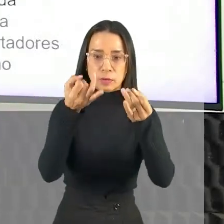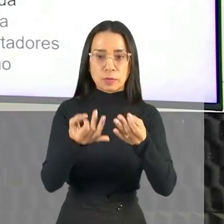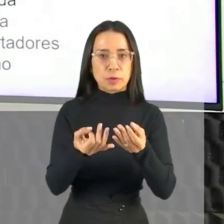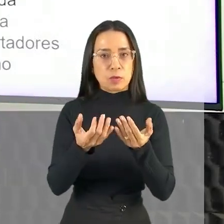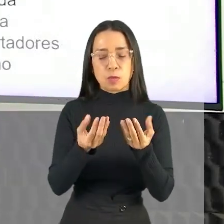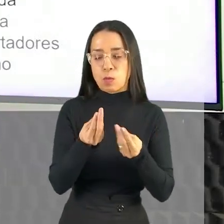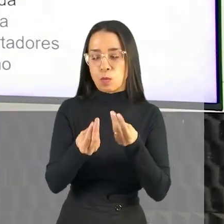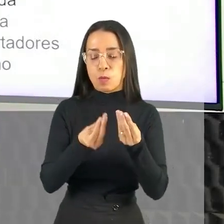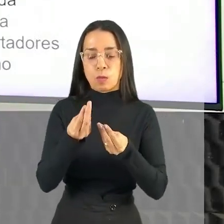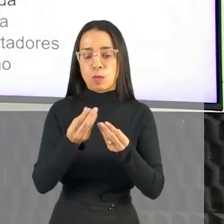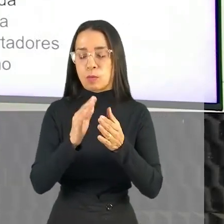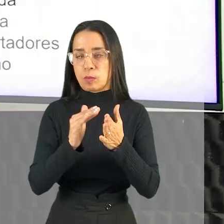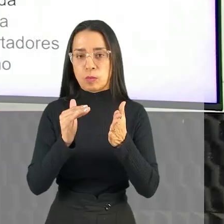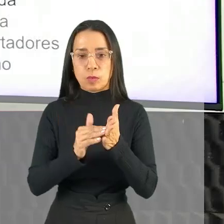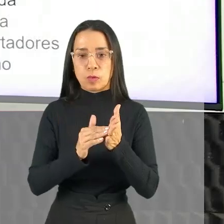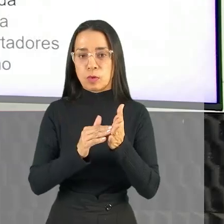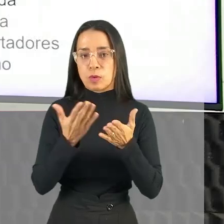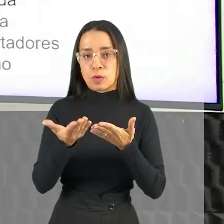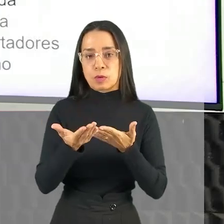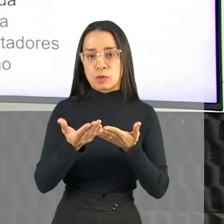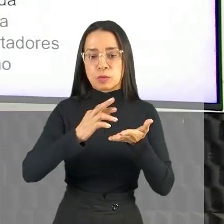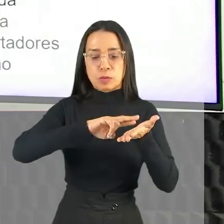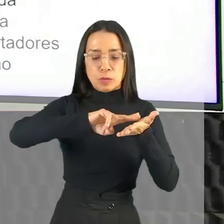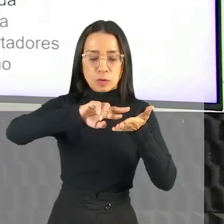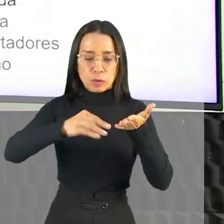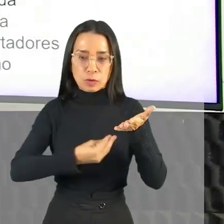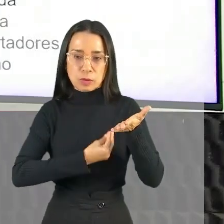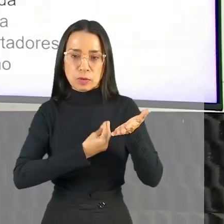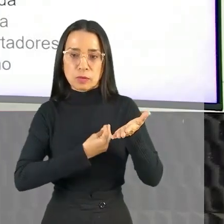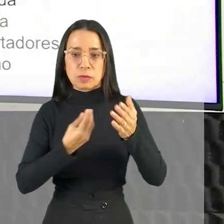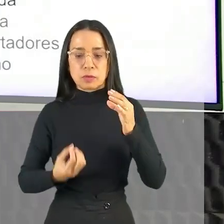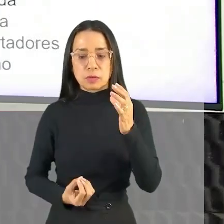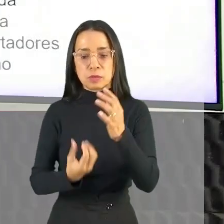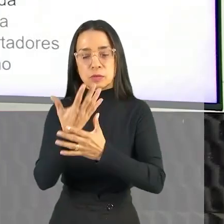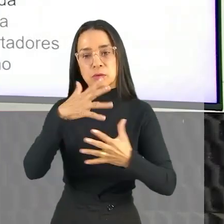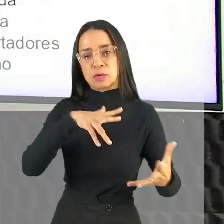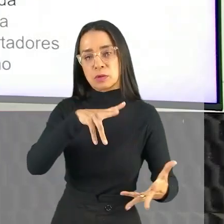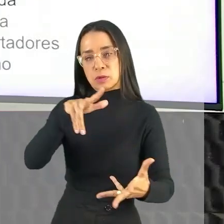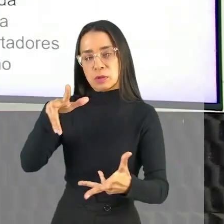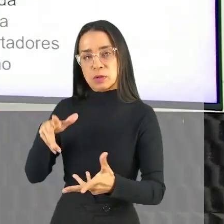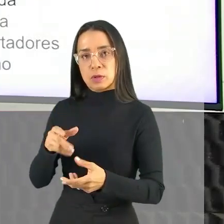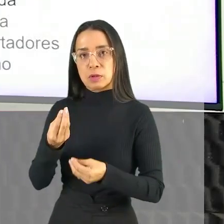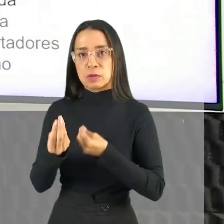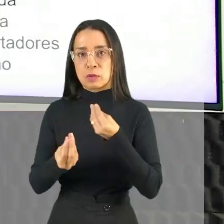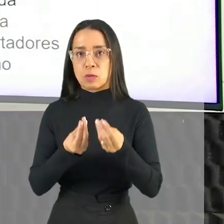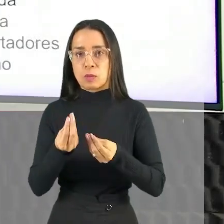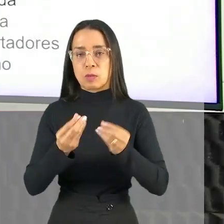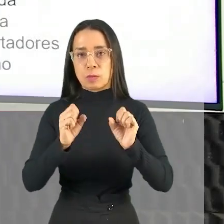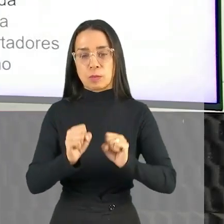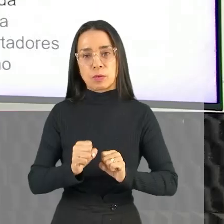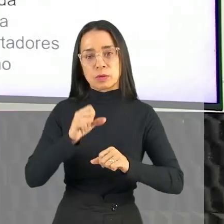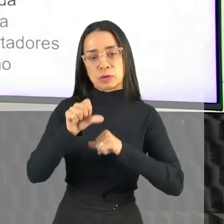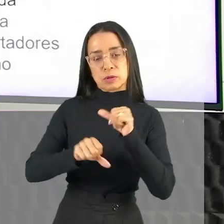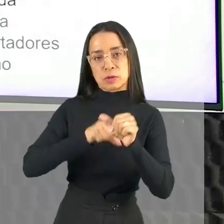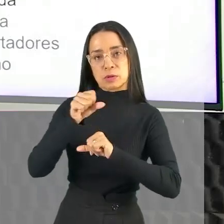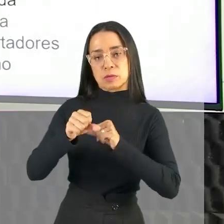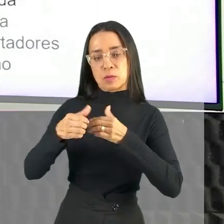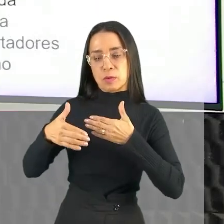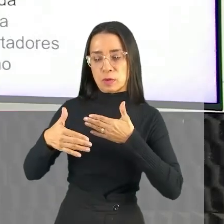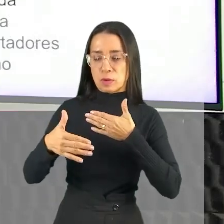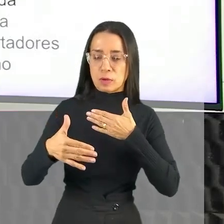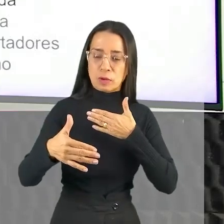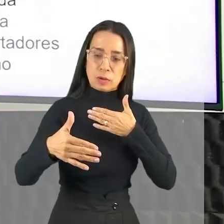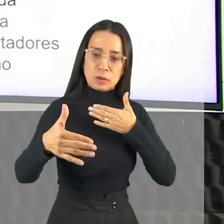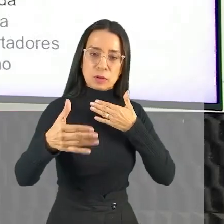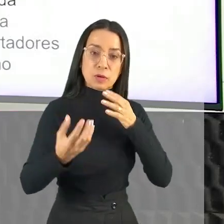todas as espécies surgiram na Terra e como elas podem se transformar ao longo do tempo, originando outras espécies